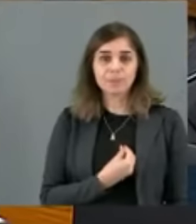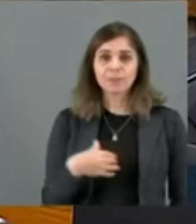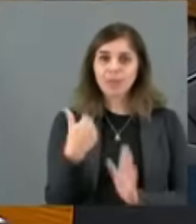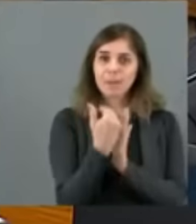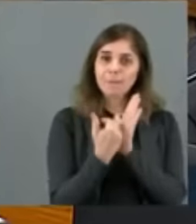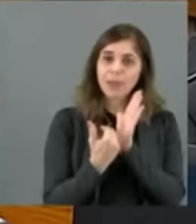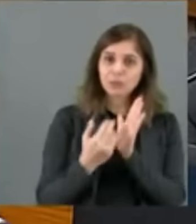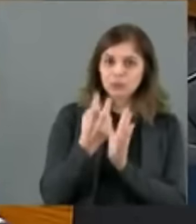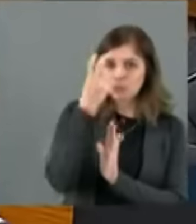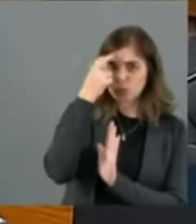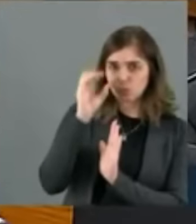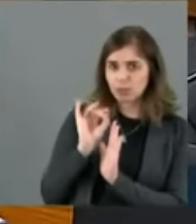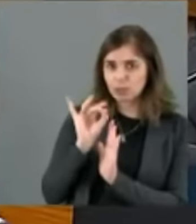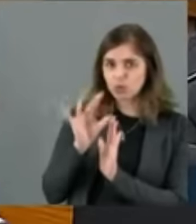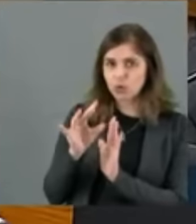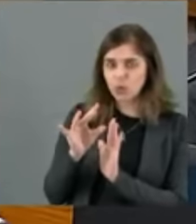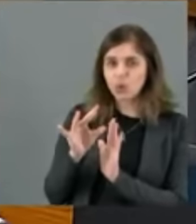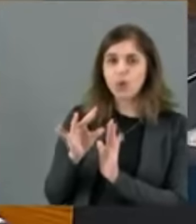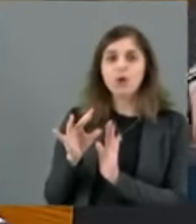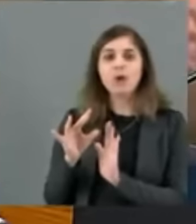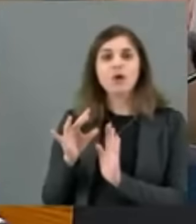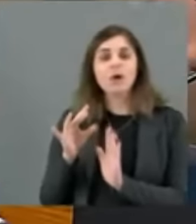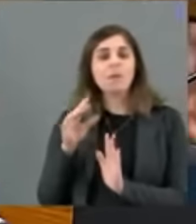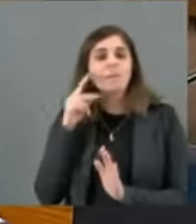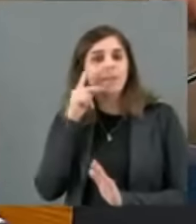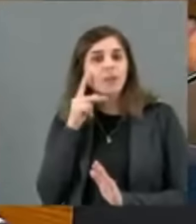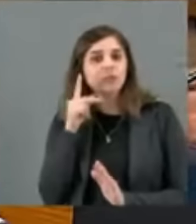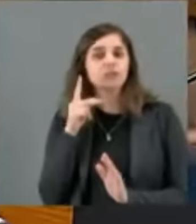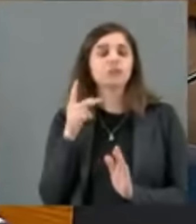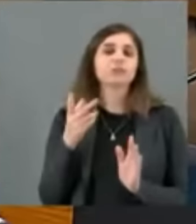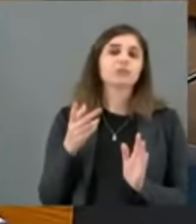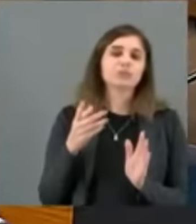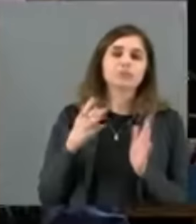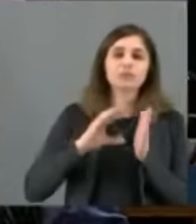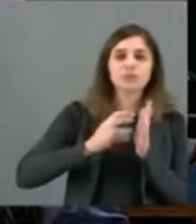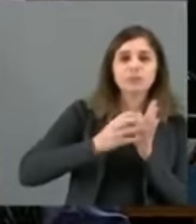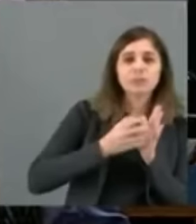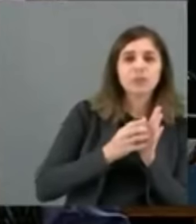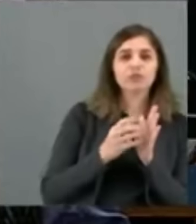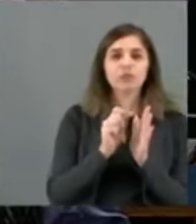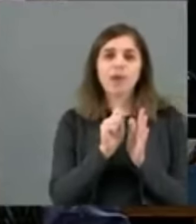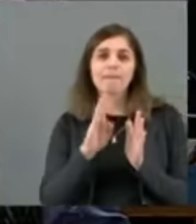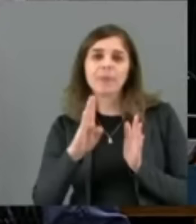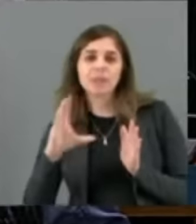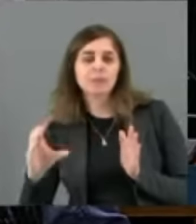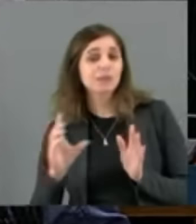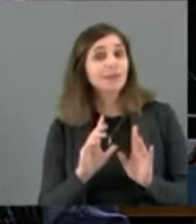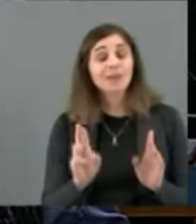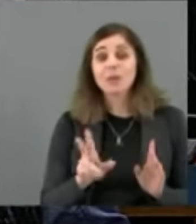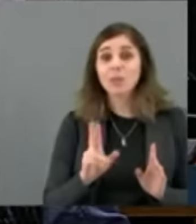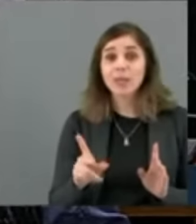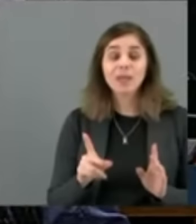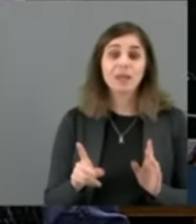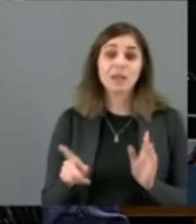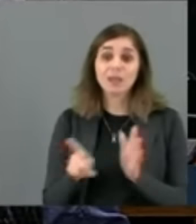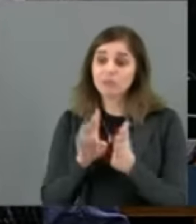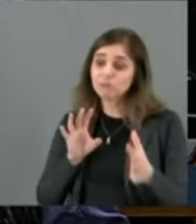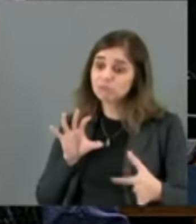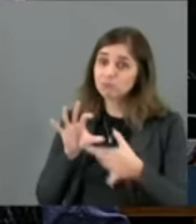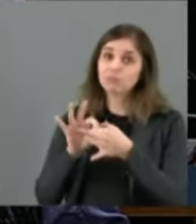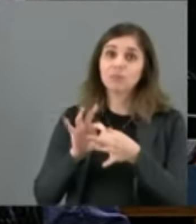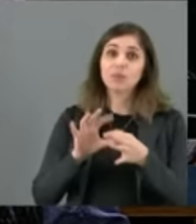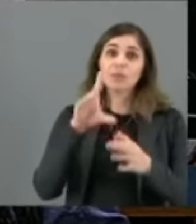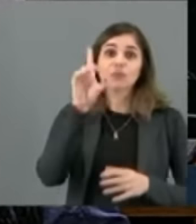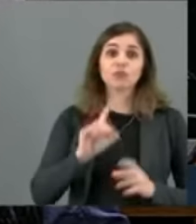cultura, ela não tem que ser uma pauta de um parlamentar do partido A, B ou C. Ela é uma pauta de direitos humanos,